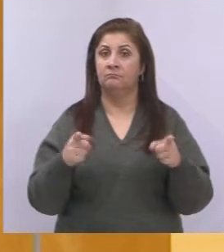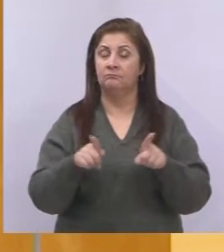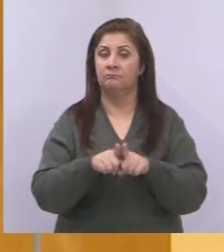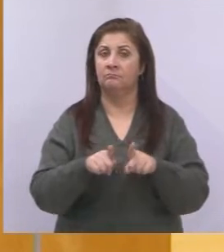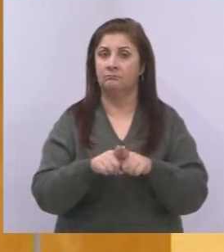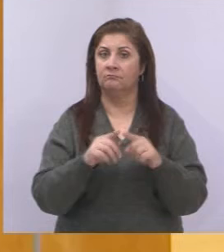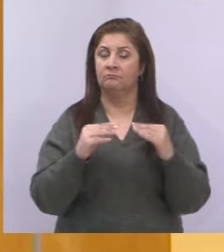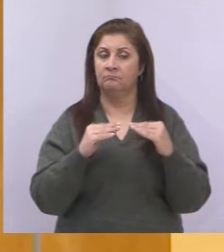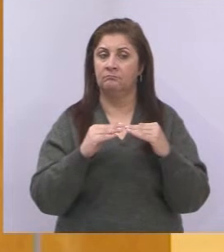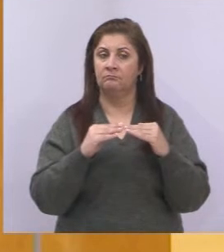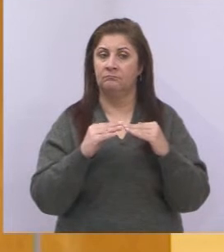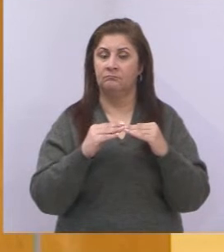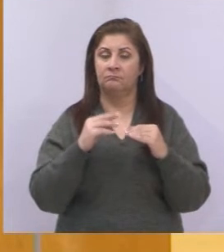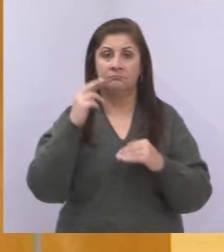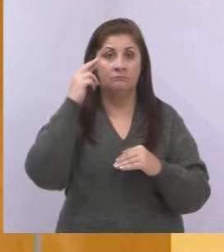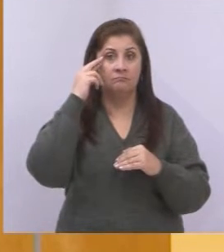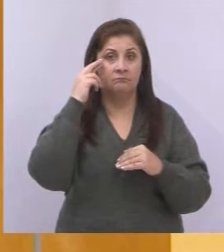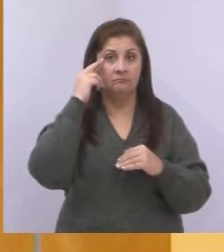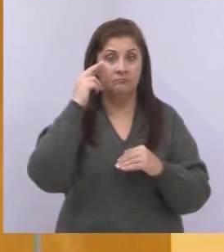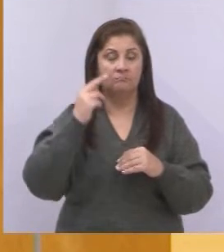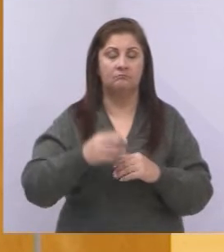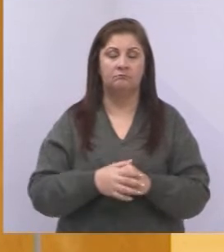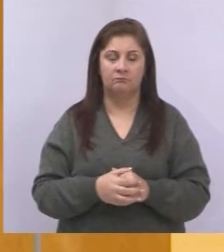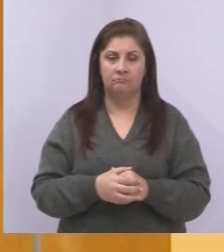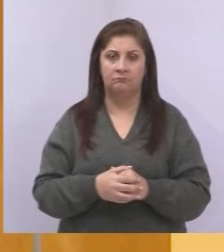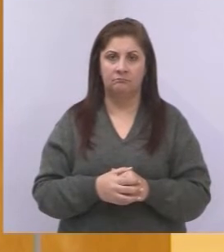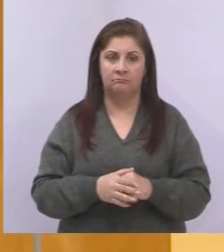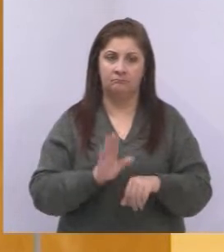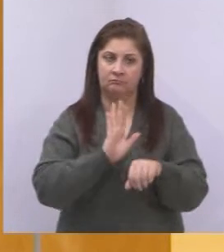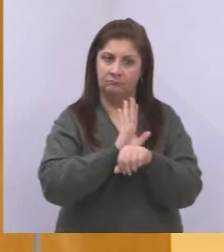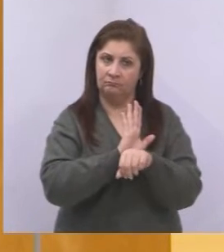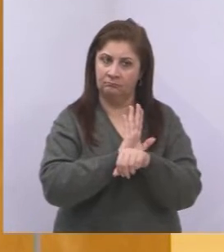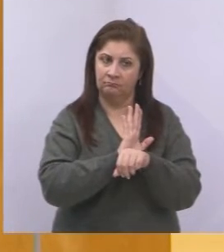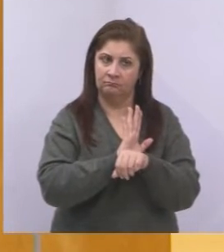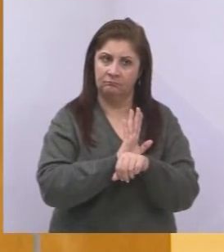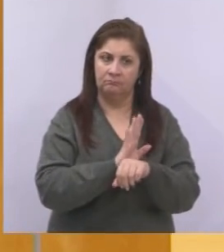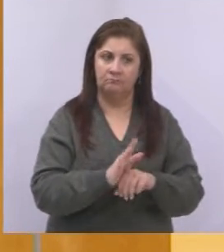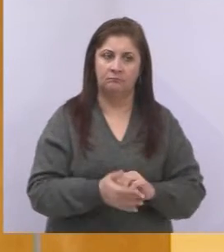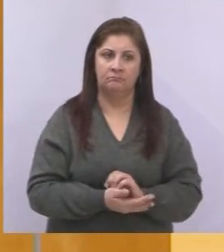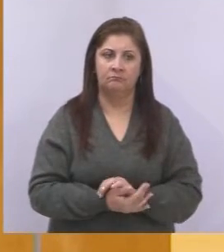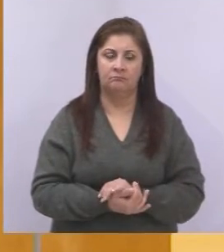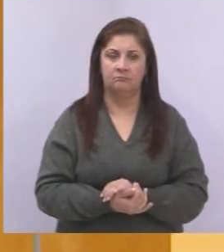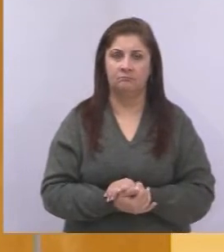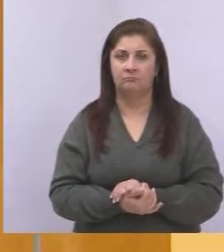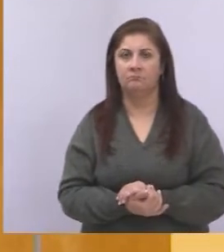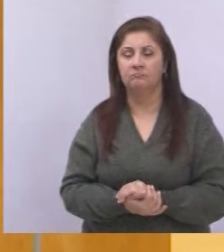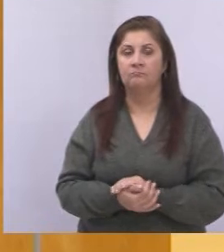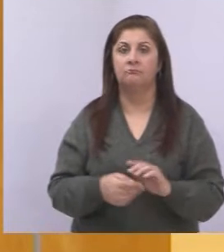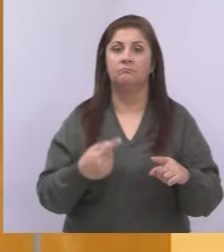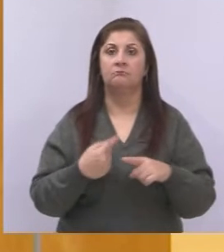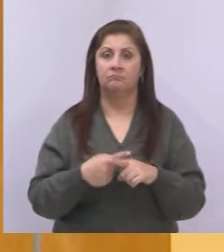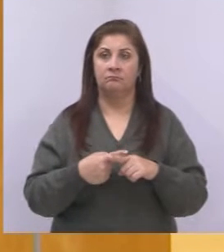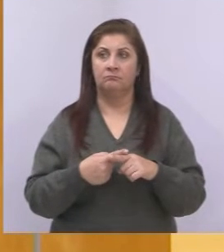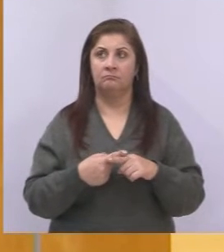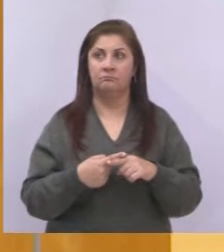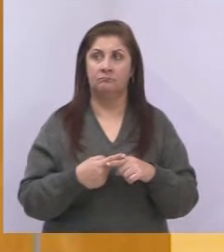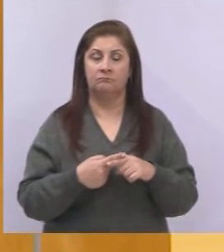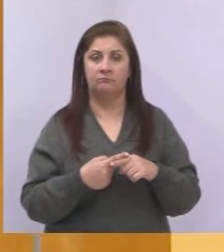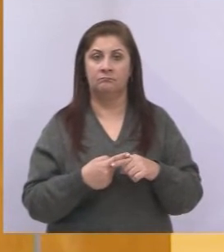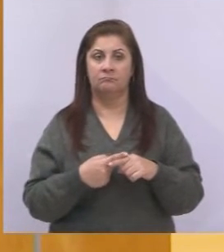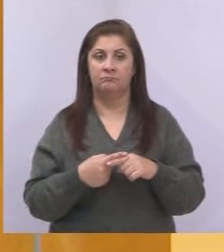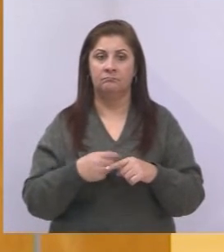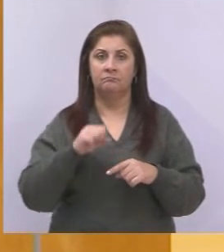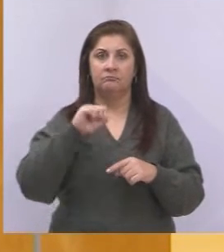do vereador Roninha, no sentido de contribuir, no sentido de contribuir. Porque quando a gente põe